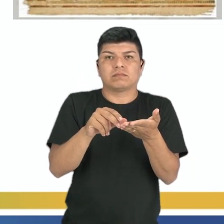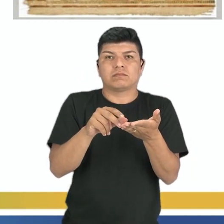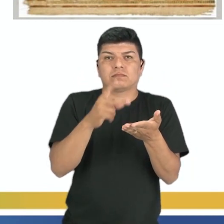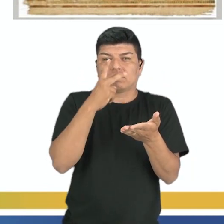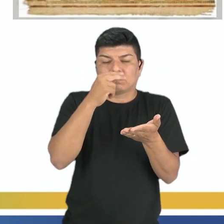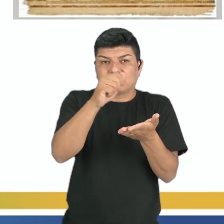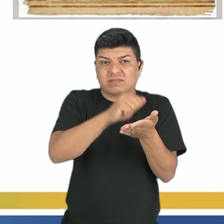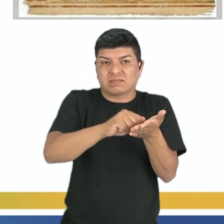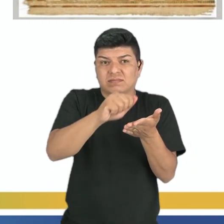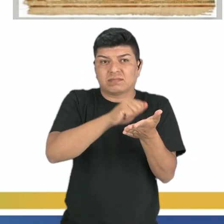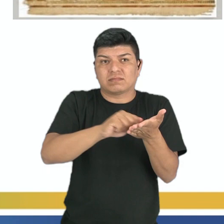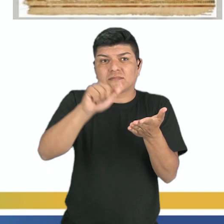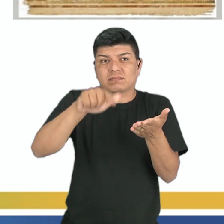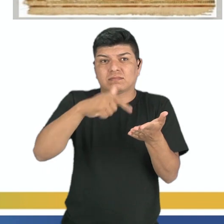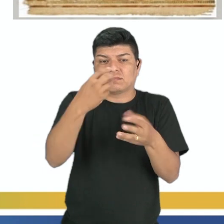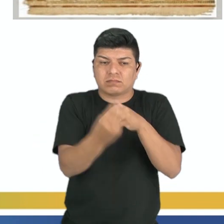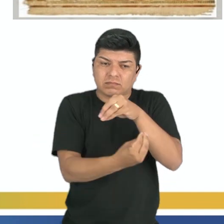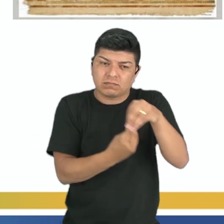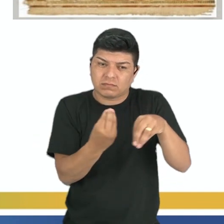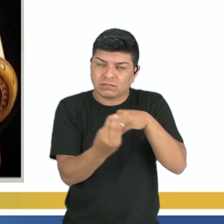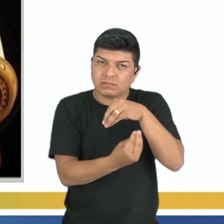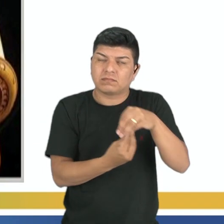para escrita, né, que era depois enrolada.